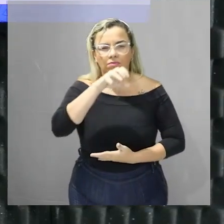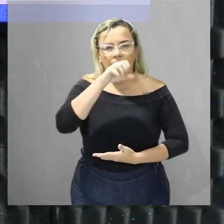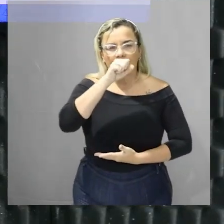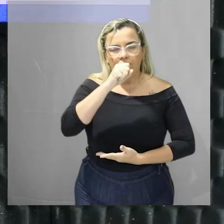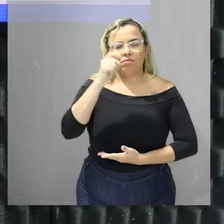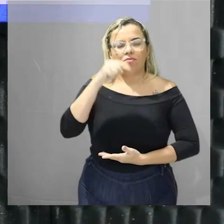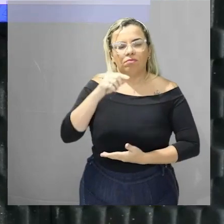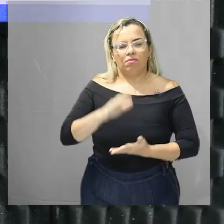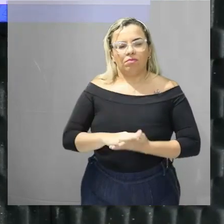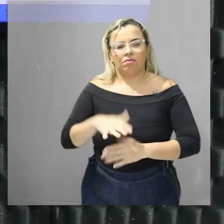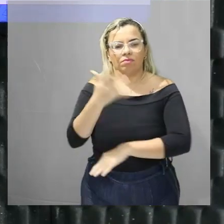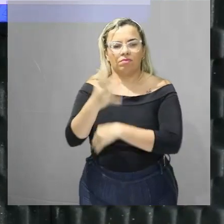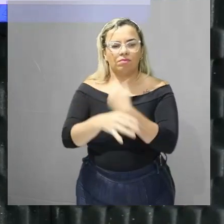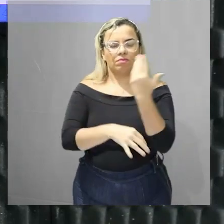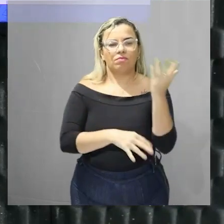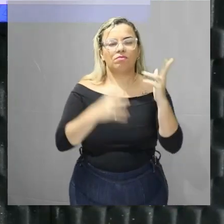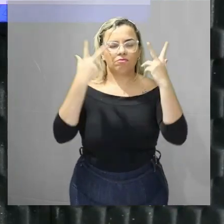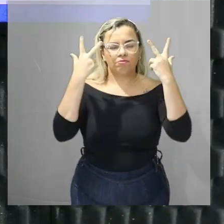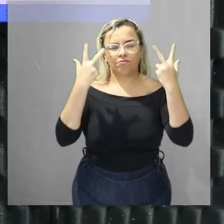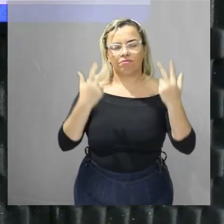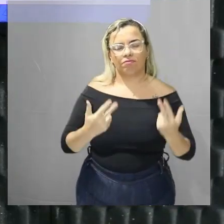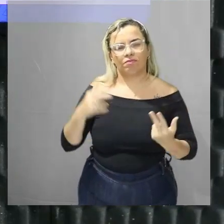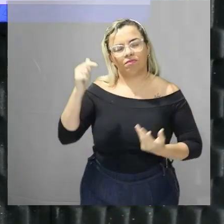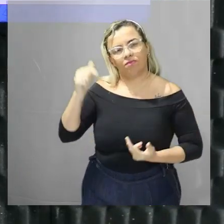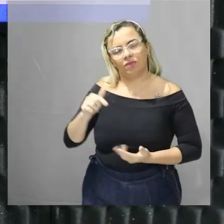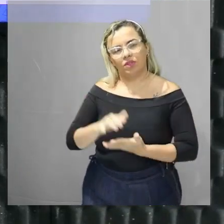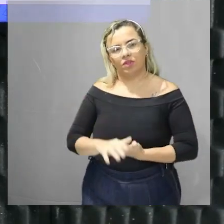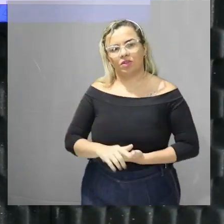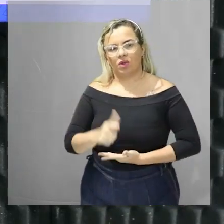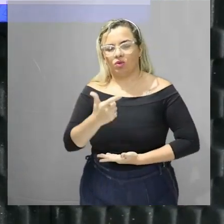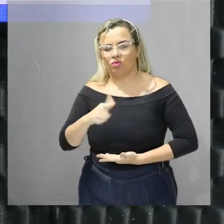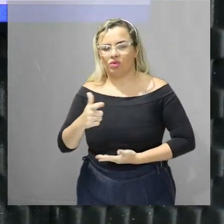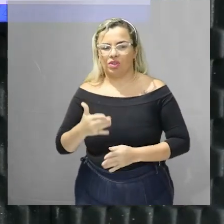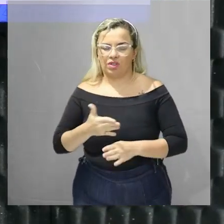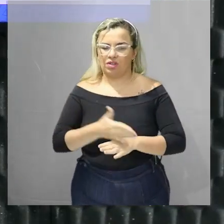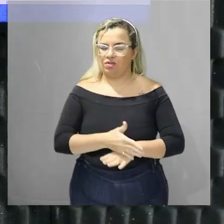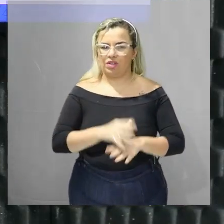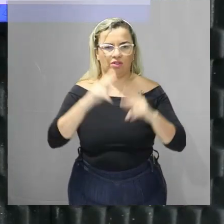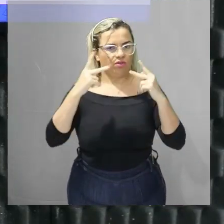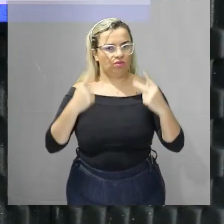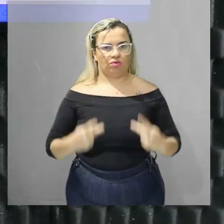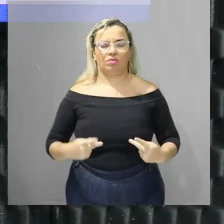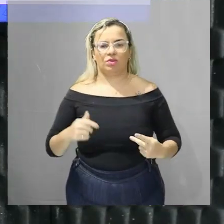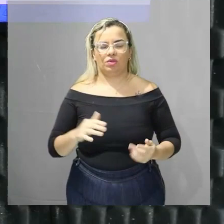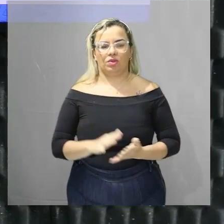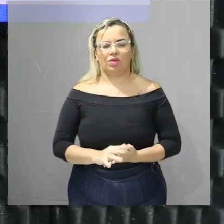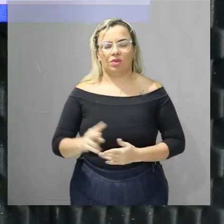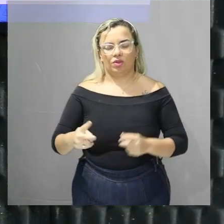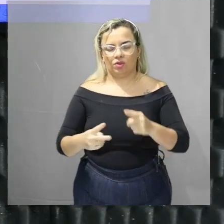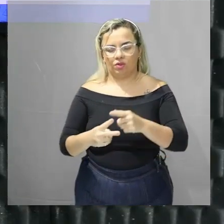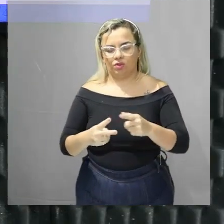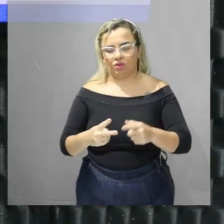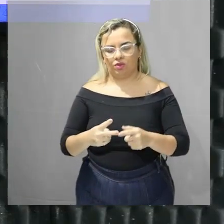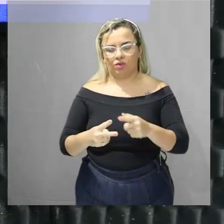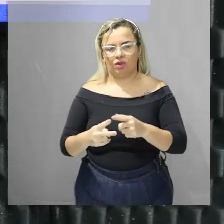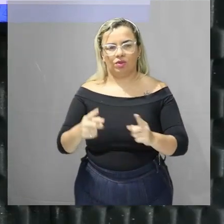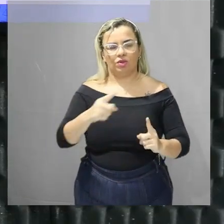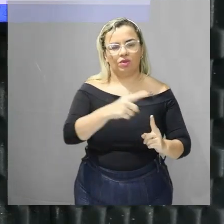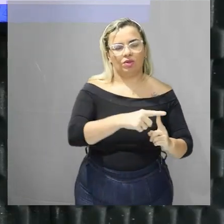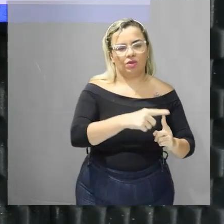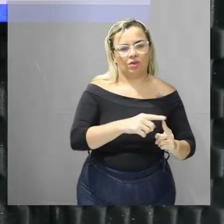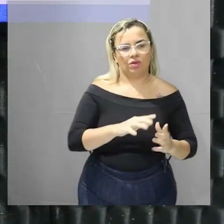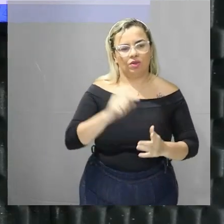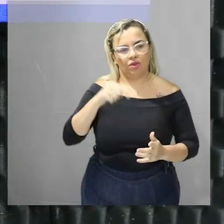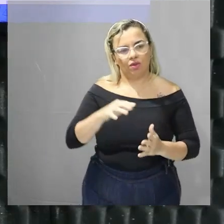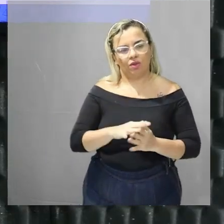sendo que a paisagem natural é aquela que, de certa forma, não tem a interferência do ser humano, tá certo? Aí vão ter dois tipos de paisagem, a paisagem natural e